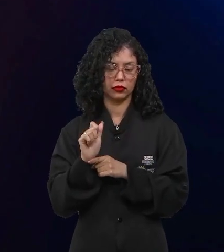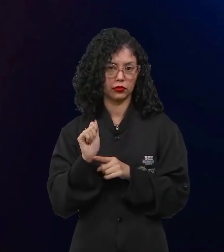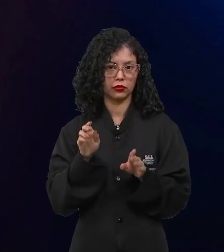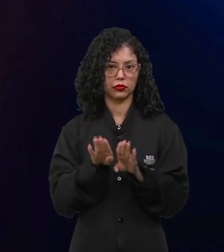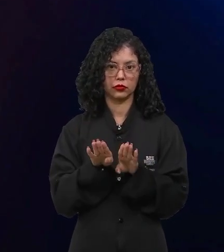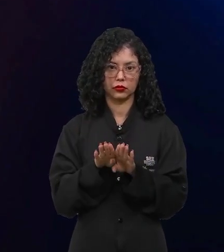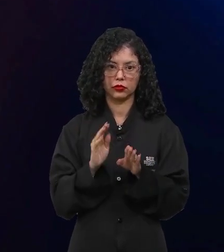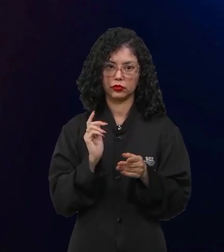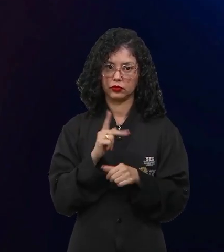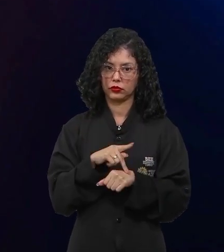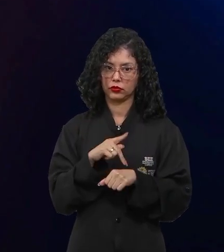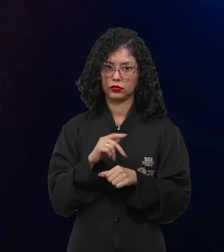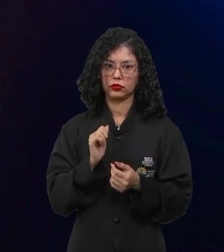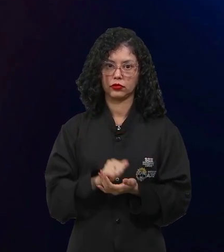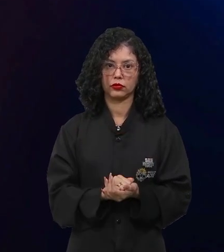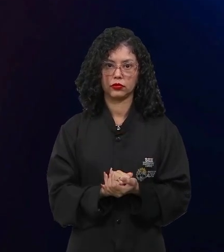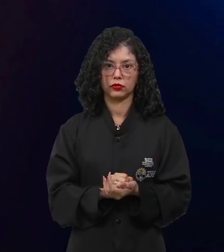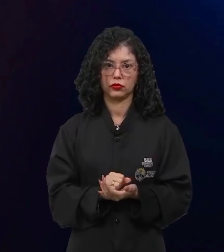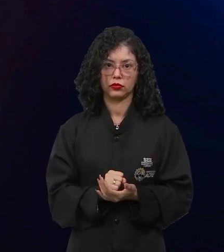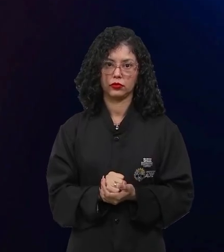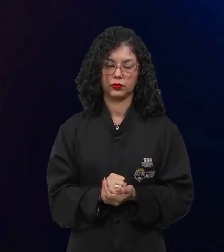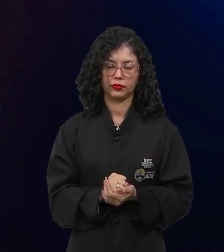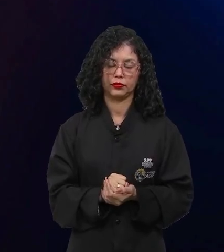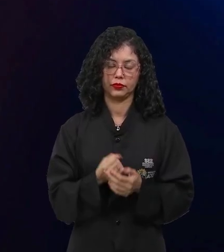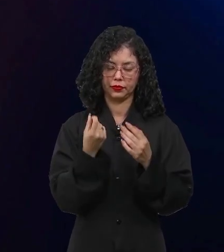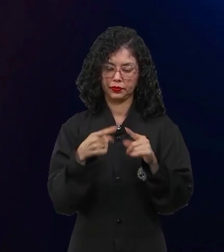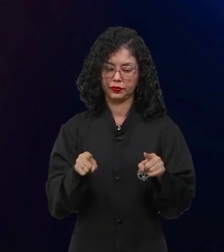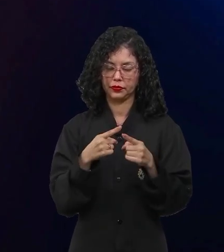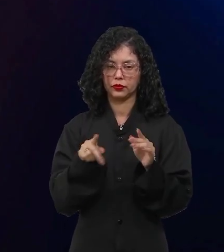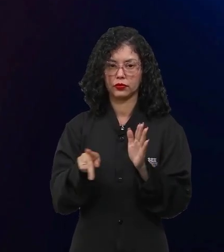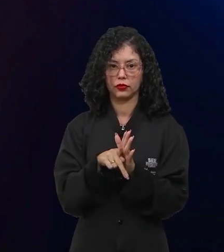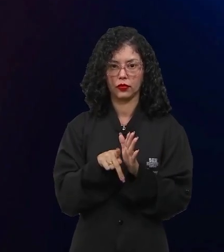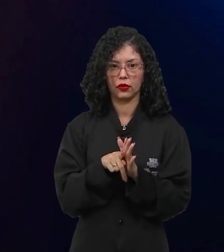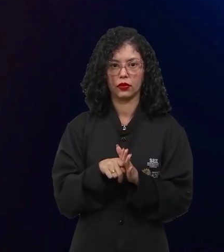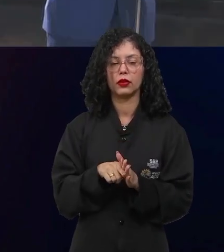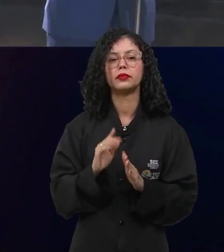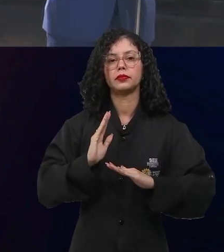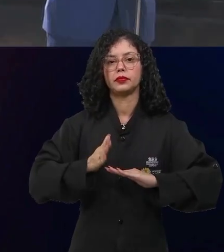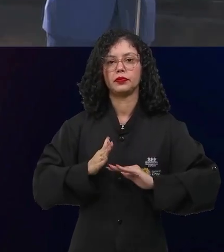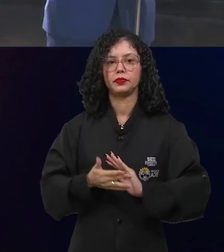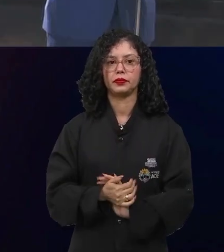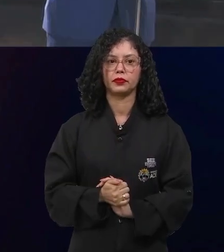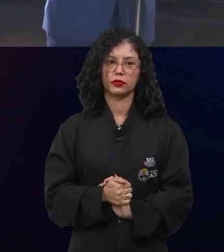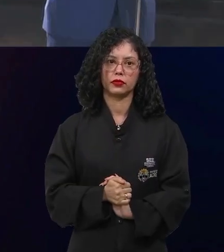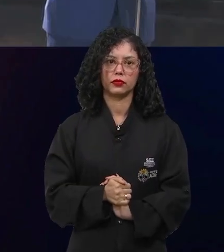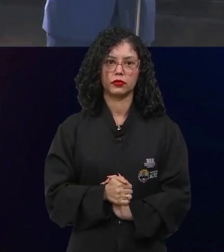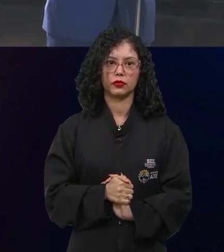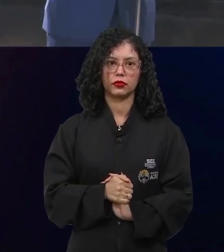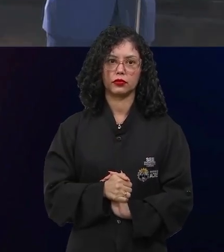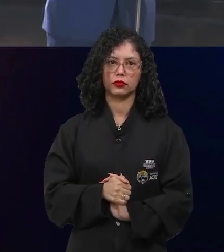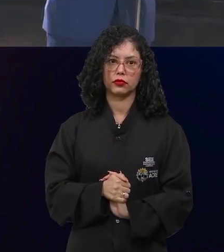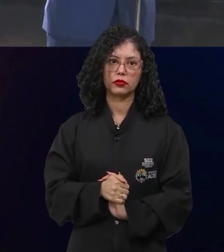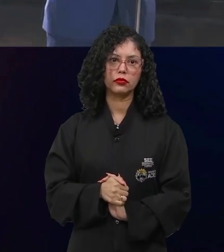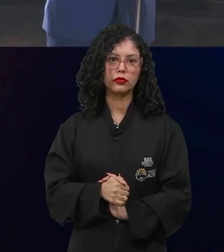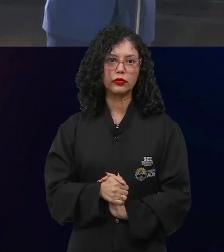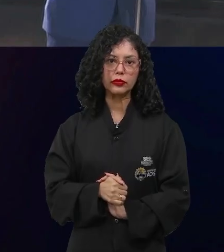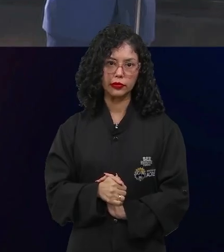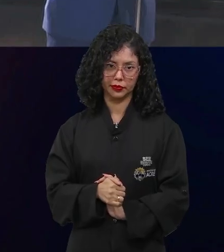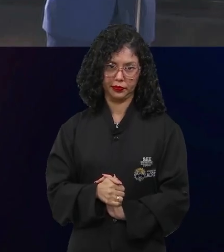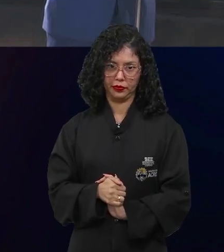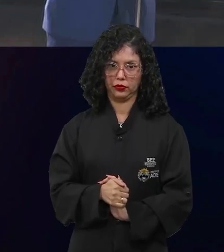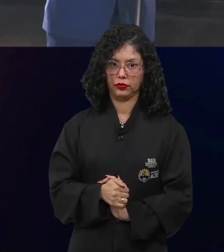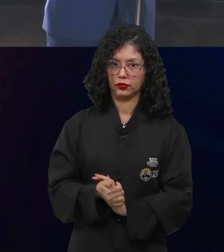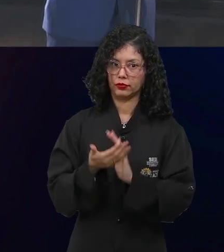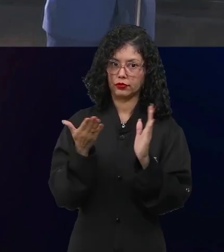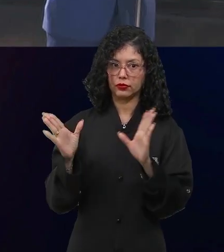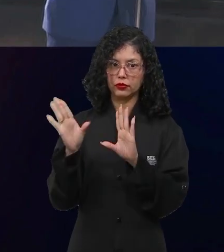constitui a pedra angular da música ocidental medieval. Então, essa é a referência do canto gregoriano.